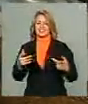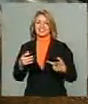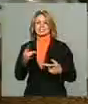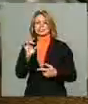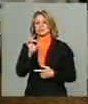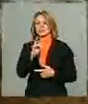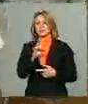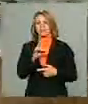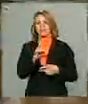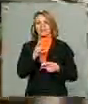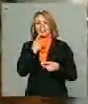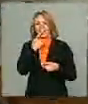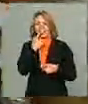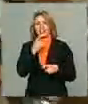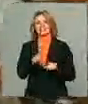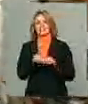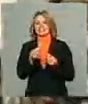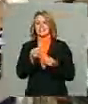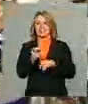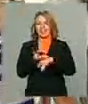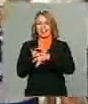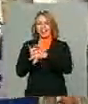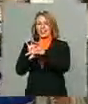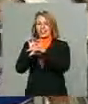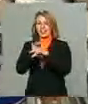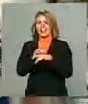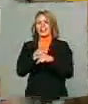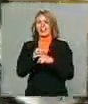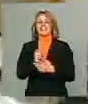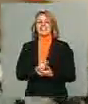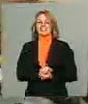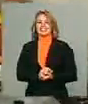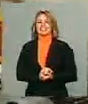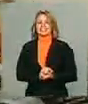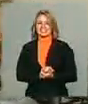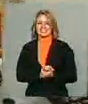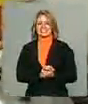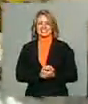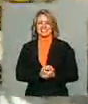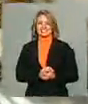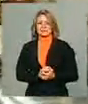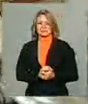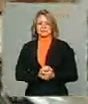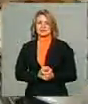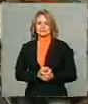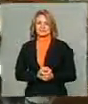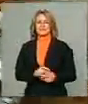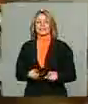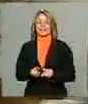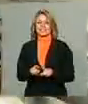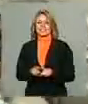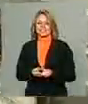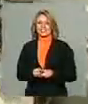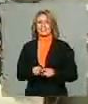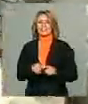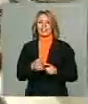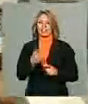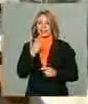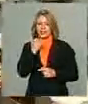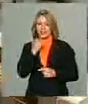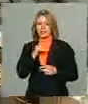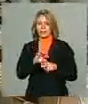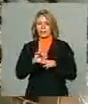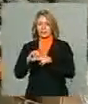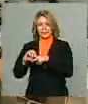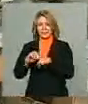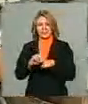só tem osso toma esse toma esse ab boa come come o